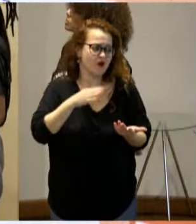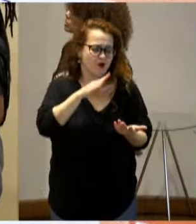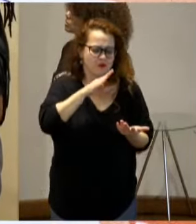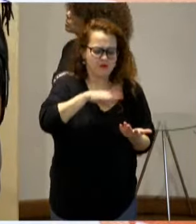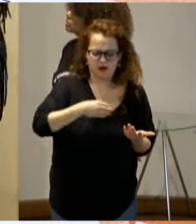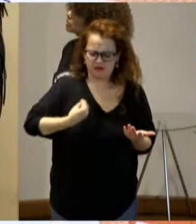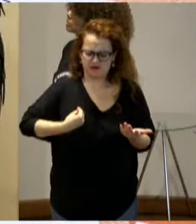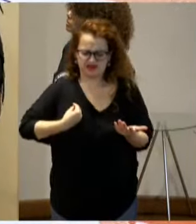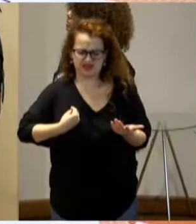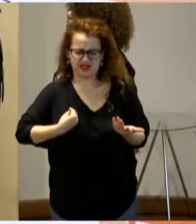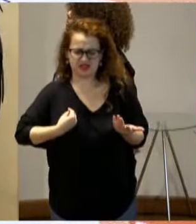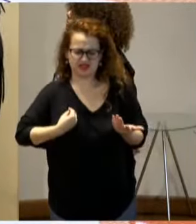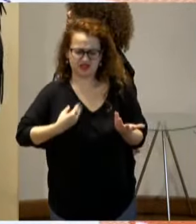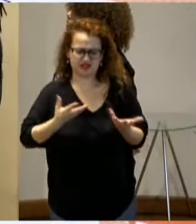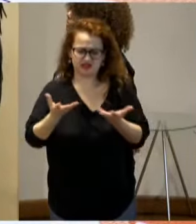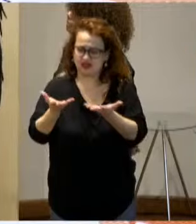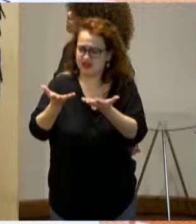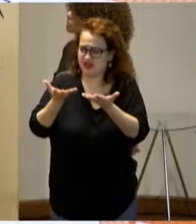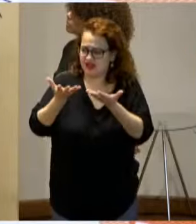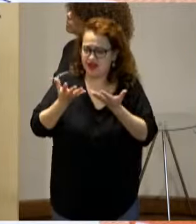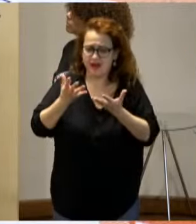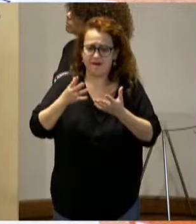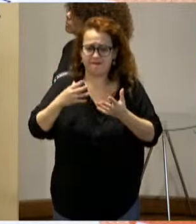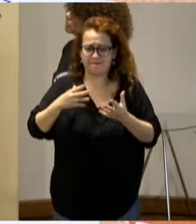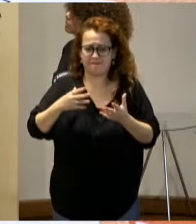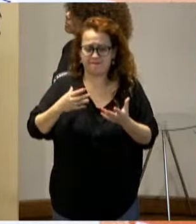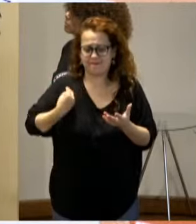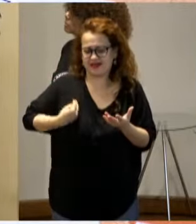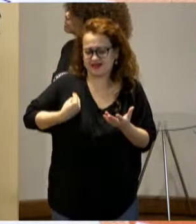que a gente pode receber e